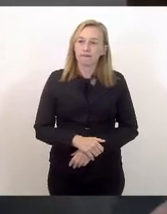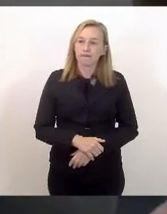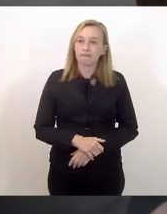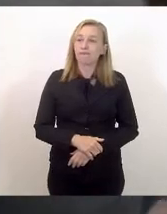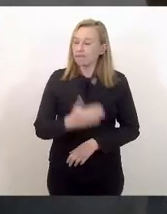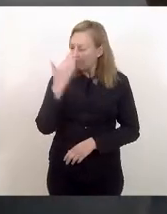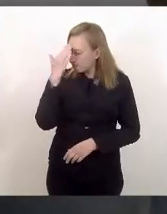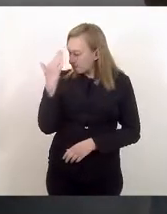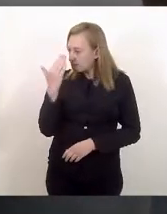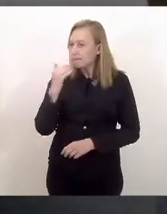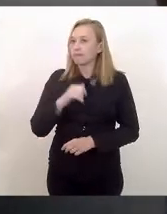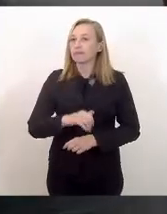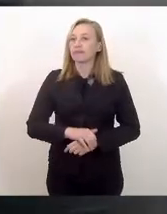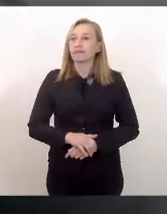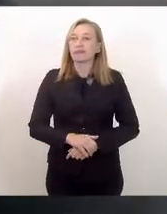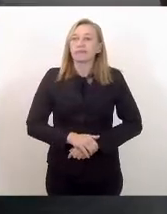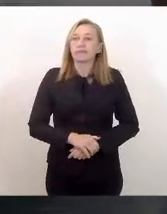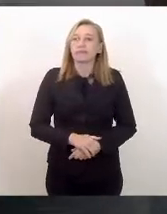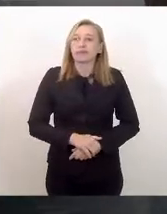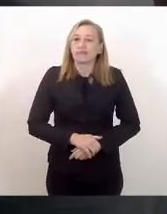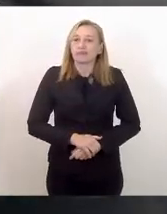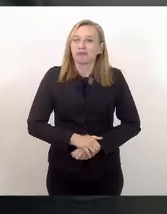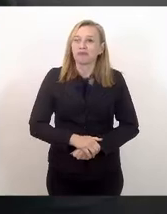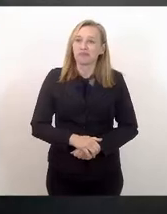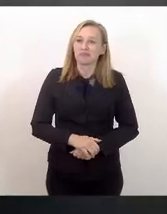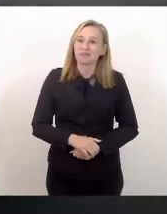obrigado, deputado Rosenberg Reis,